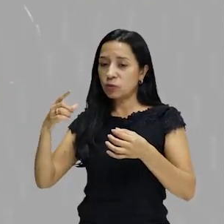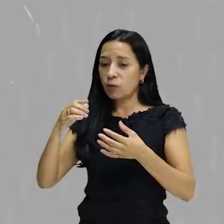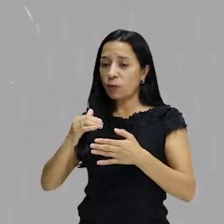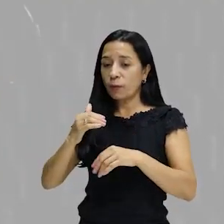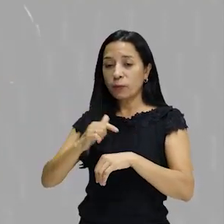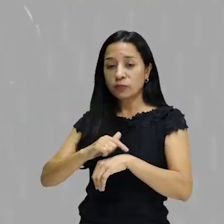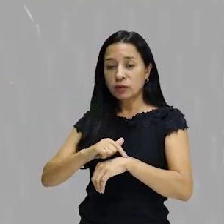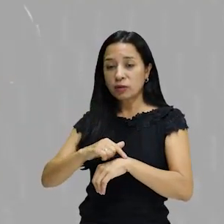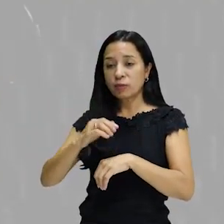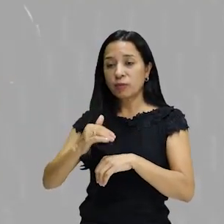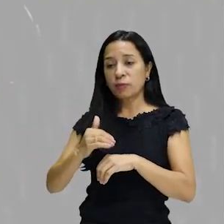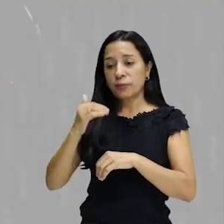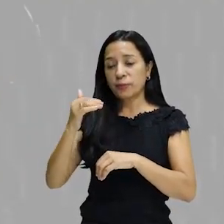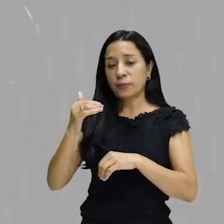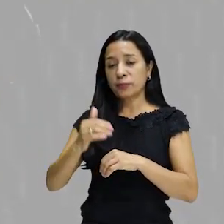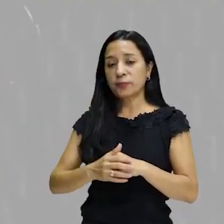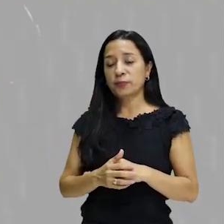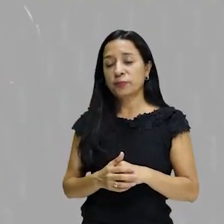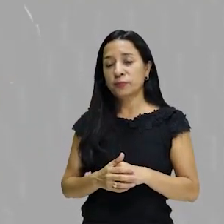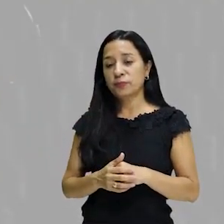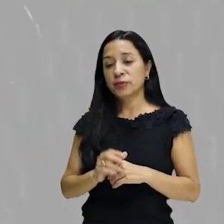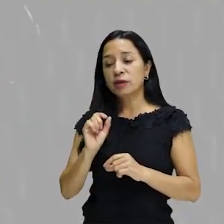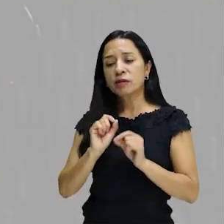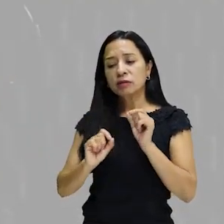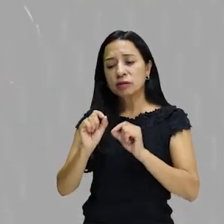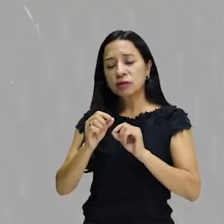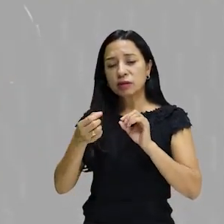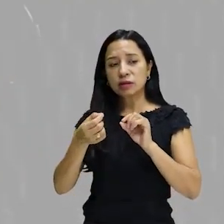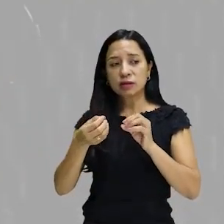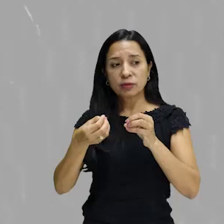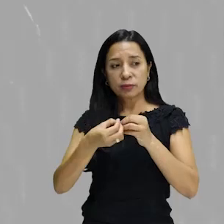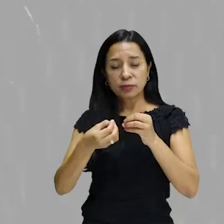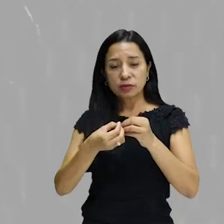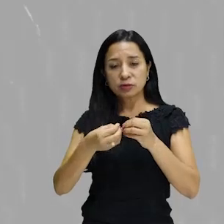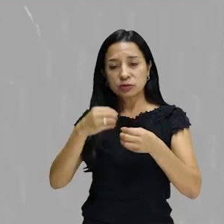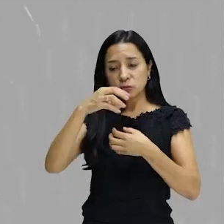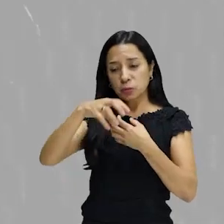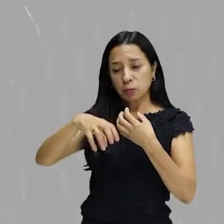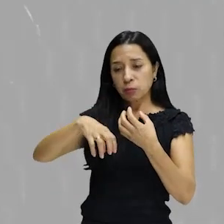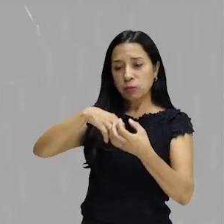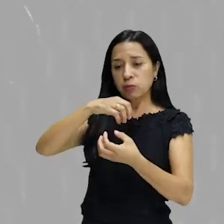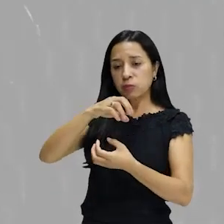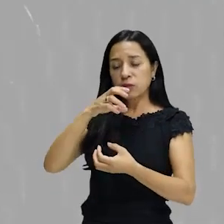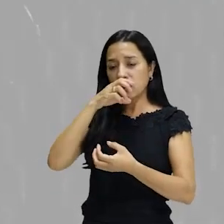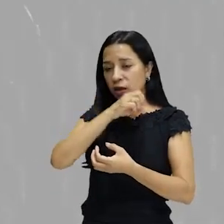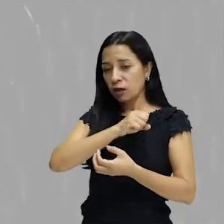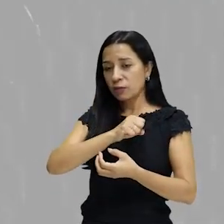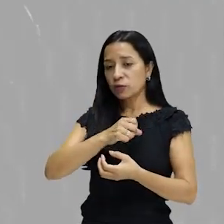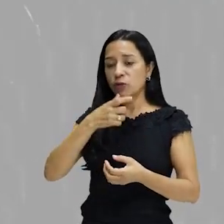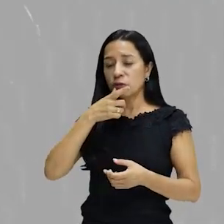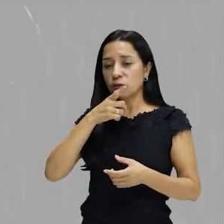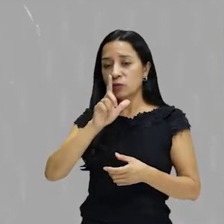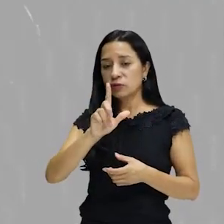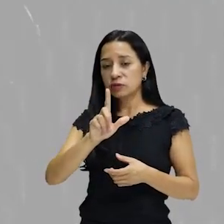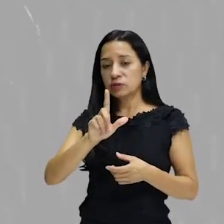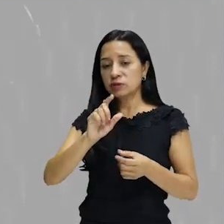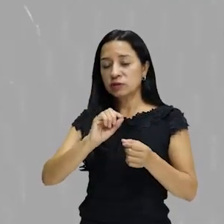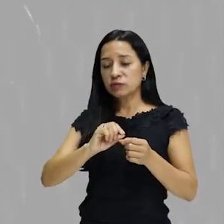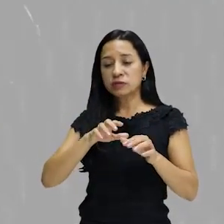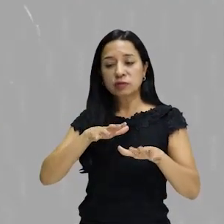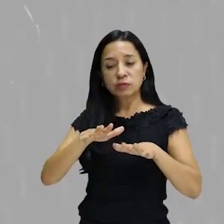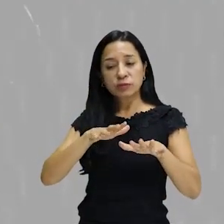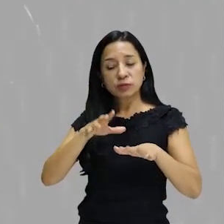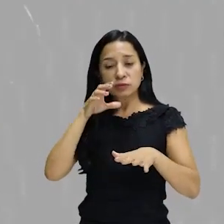maior, certo? Então quem está mais próximo, como vai girar mais rápido, ele vai conseguir fazer esse movimento